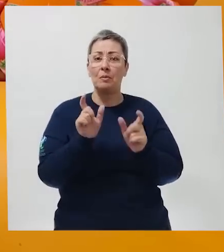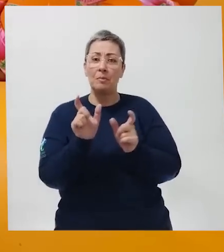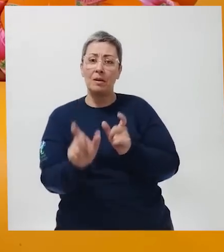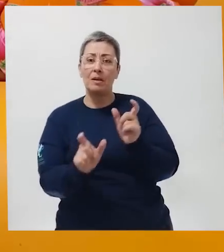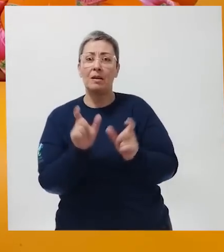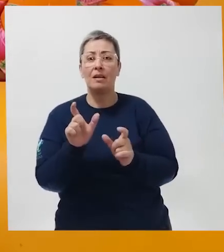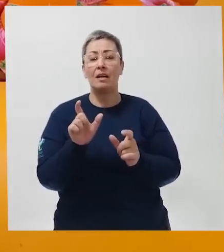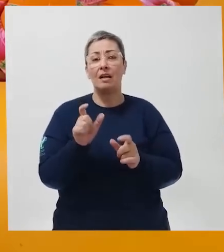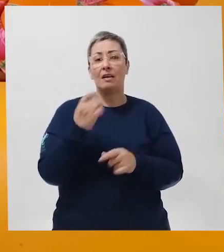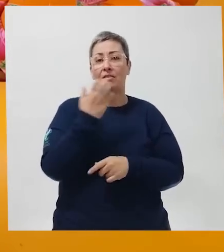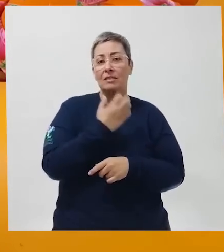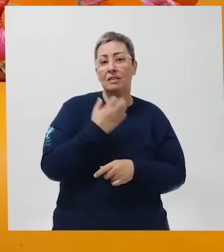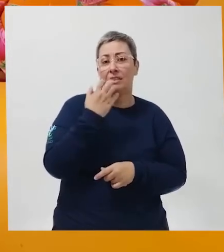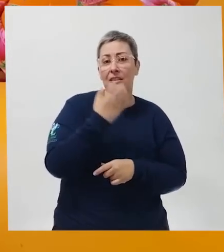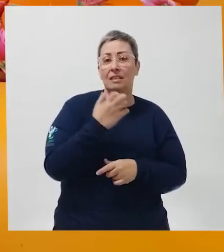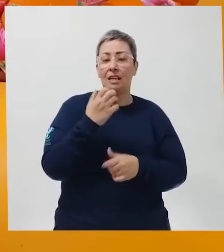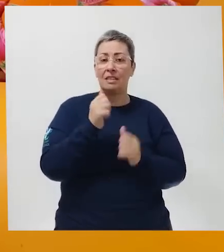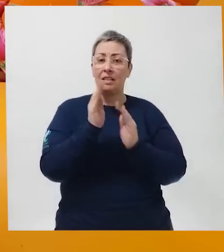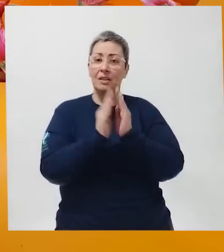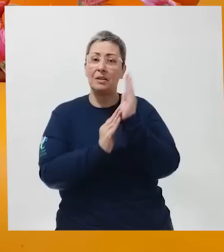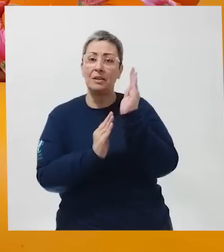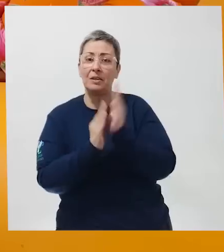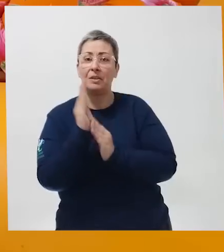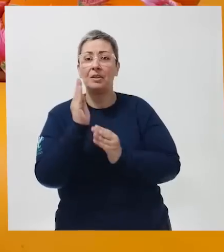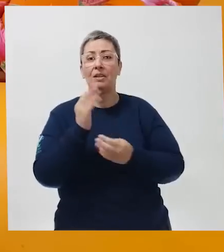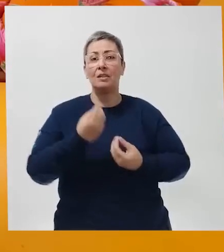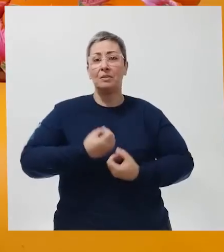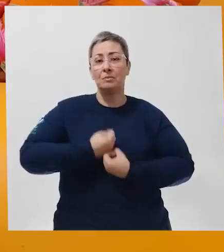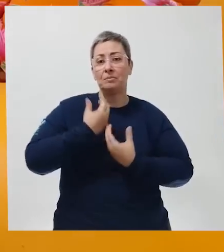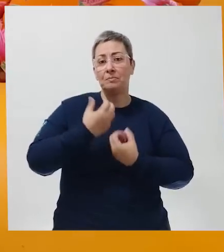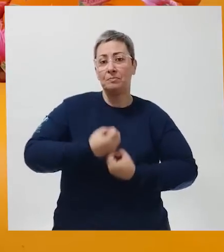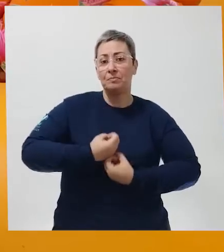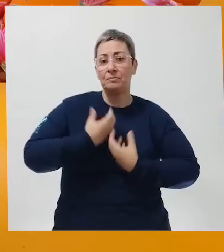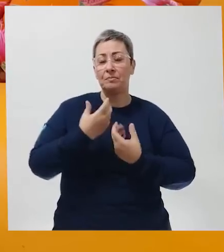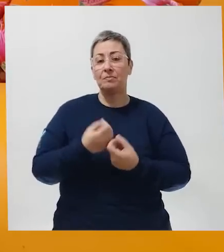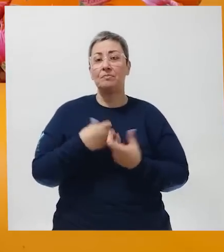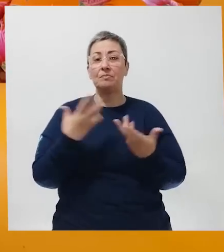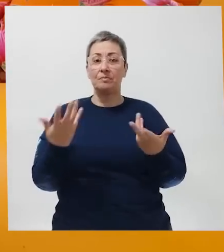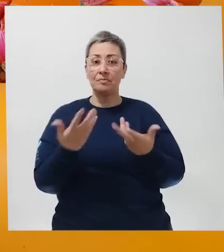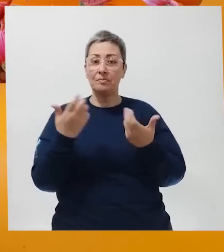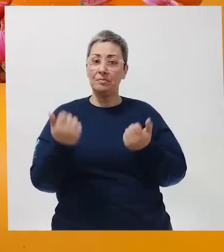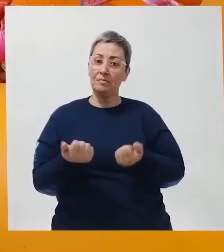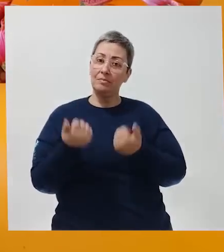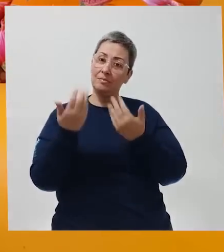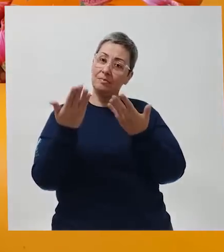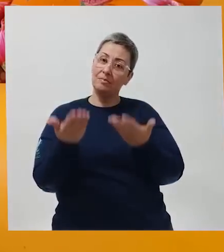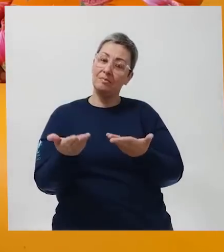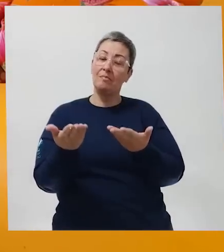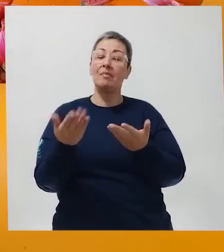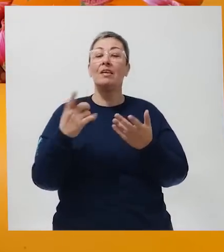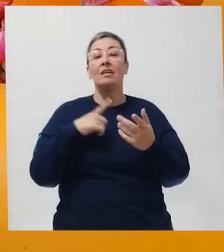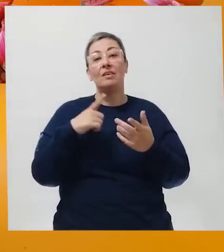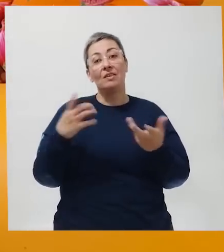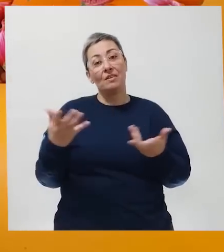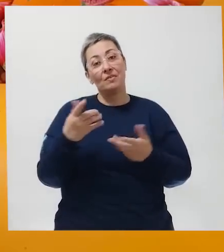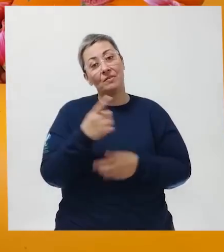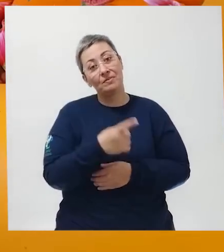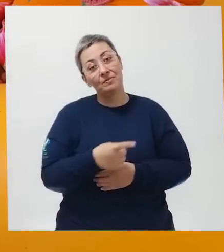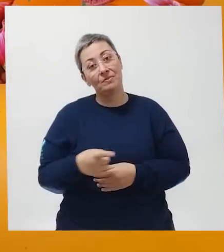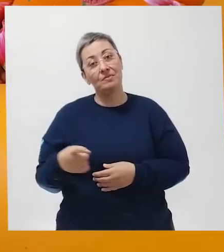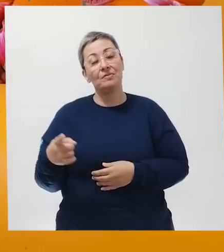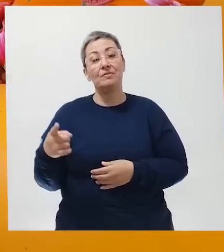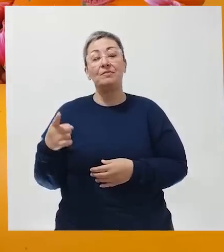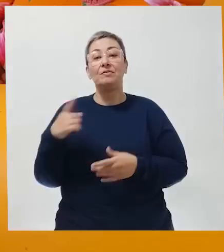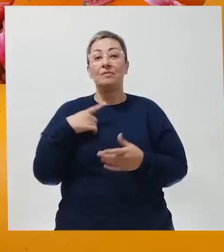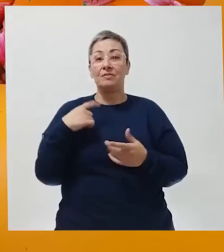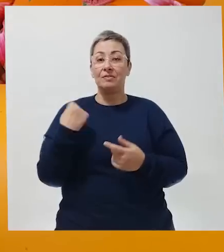palavra cantada, uma palavra contada, uma poesia. Então eu ofereço